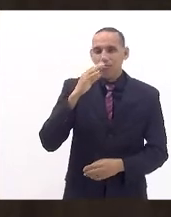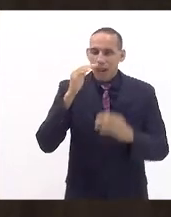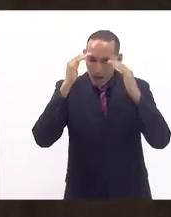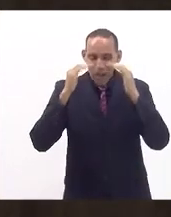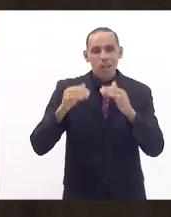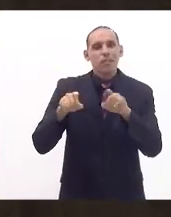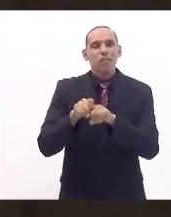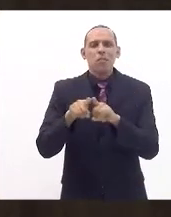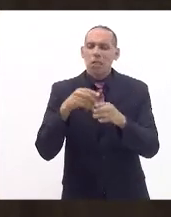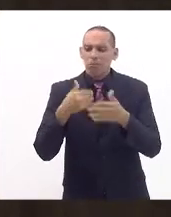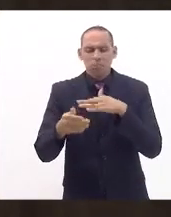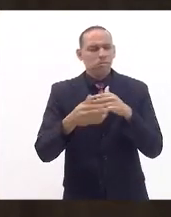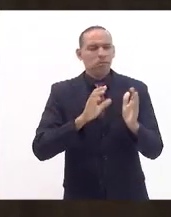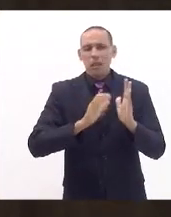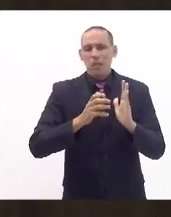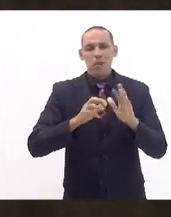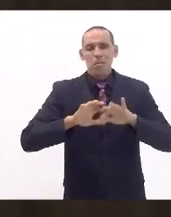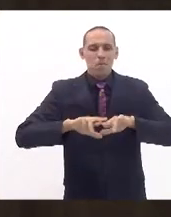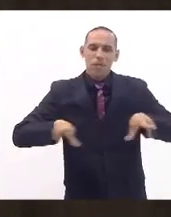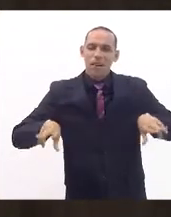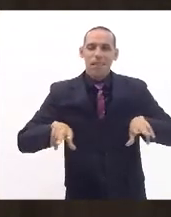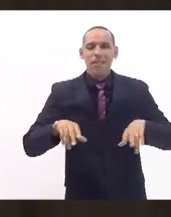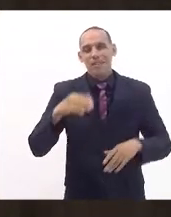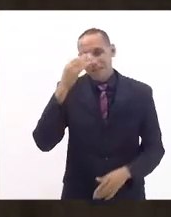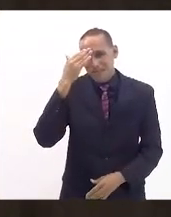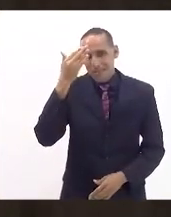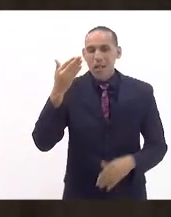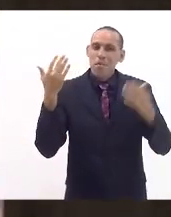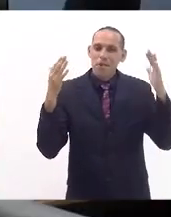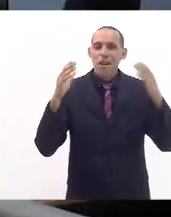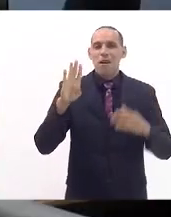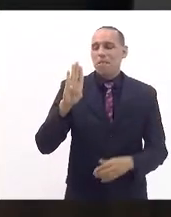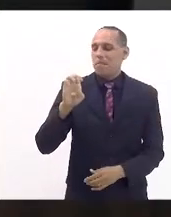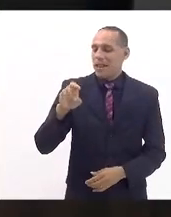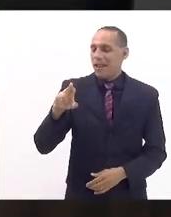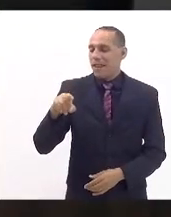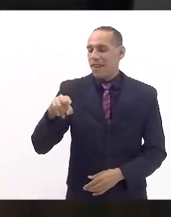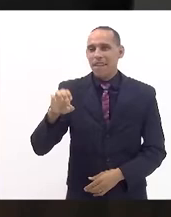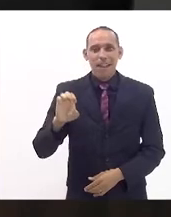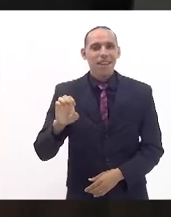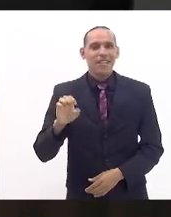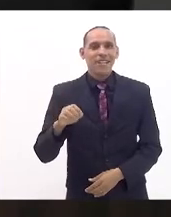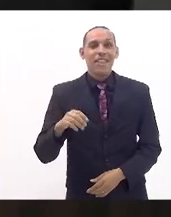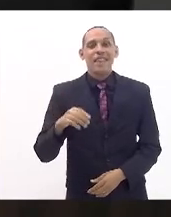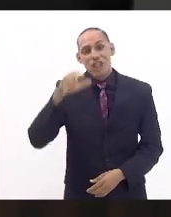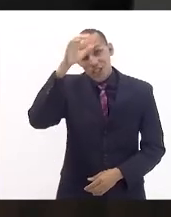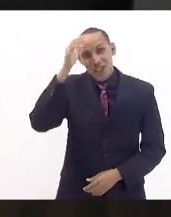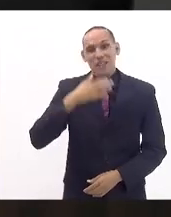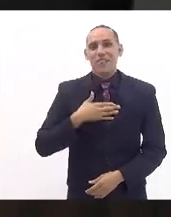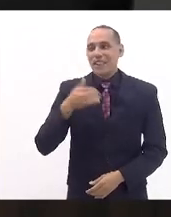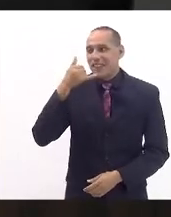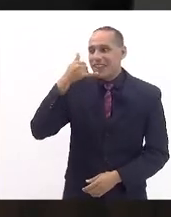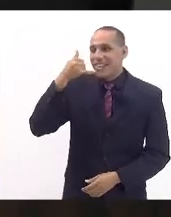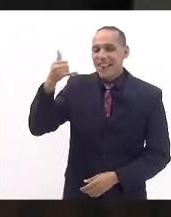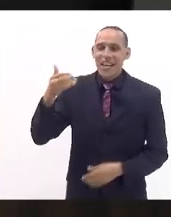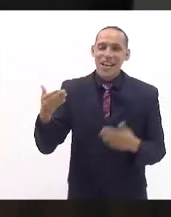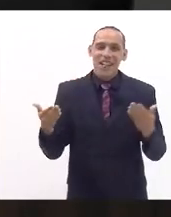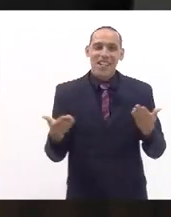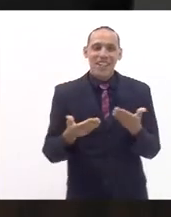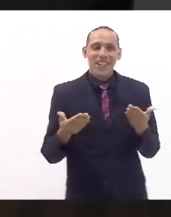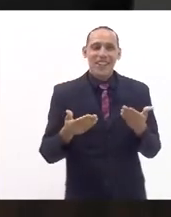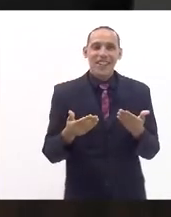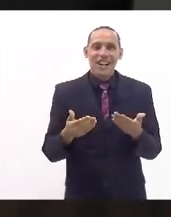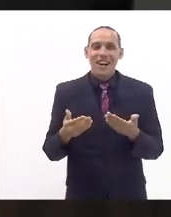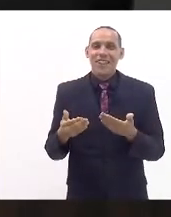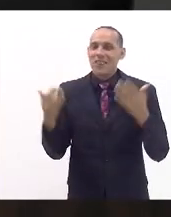paixões partidárias. Parabéns, Bené. Obrigado, Bené. Minha tia, já liguei bem cedo hoje, desejando tudo de